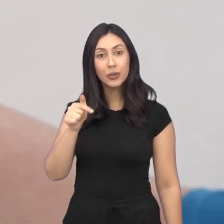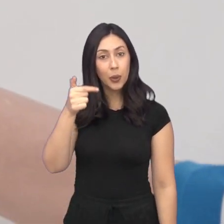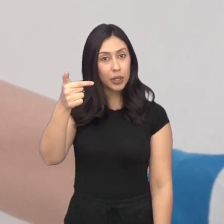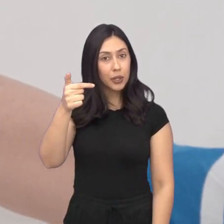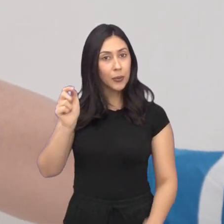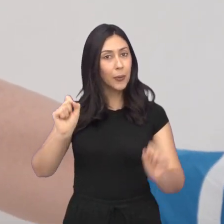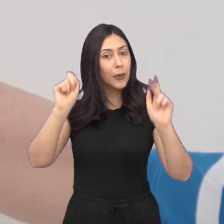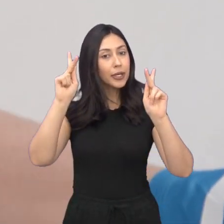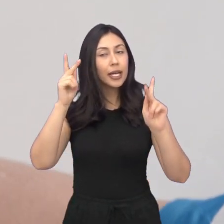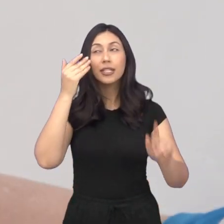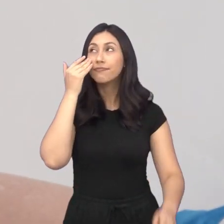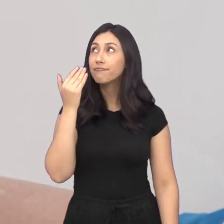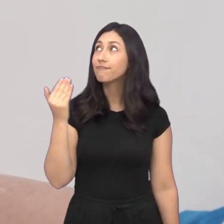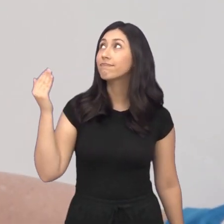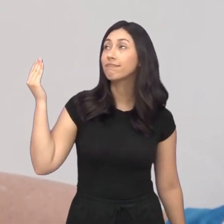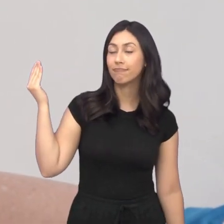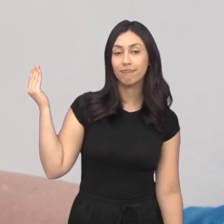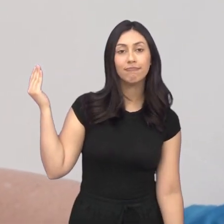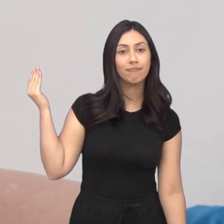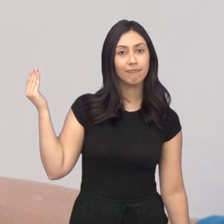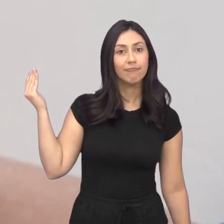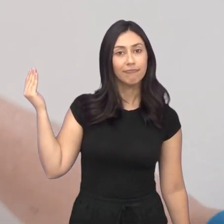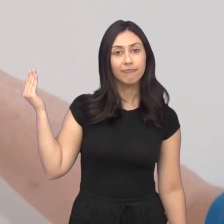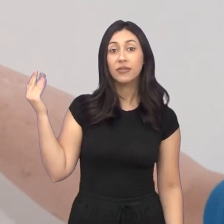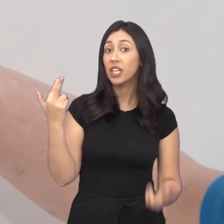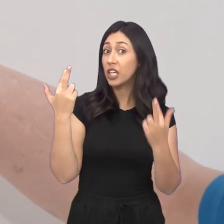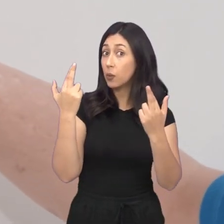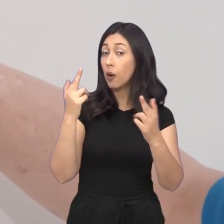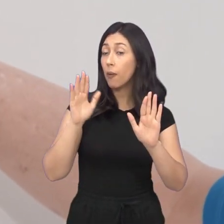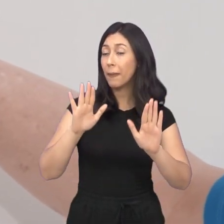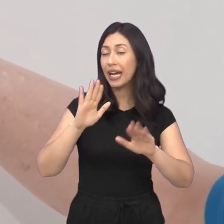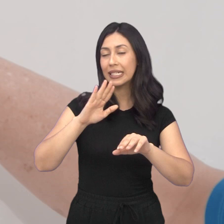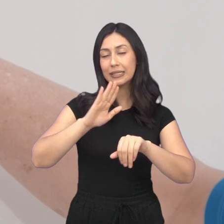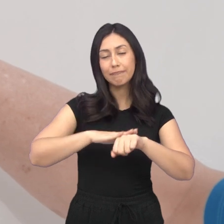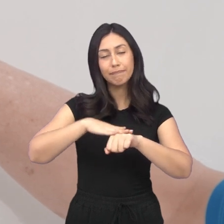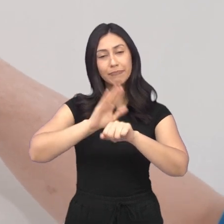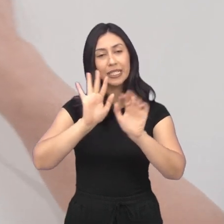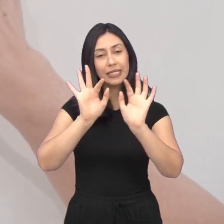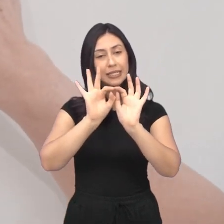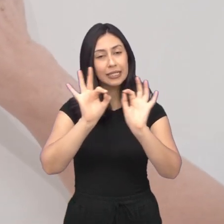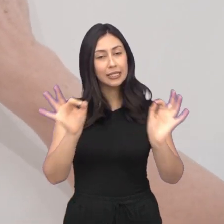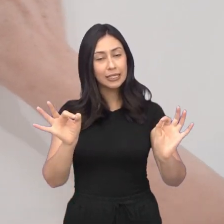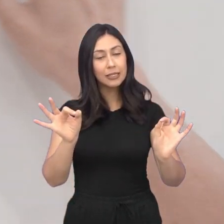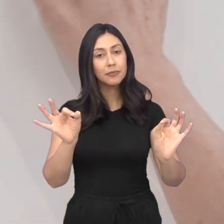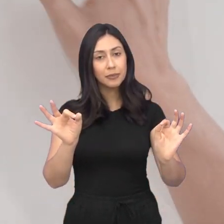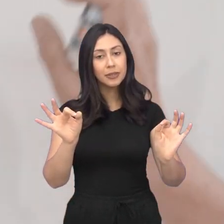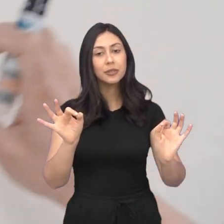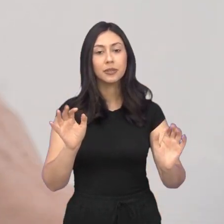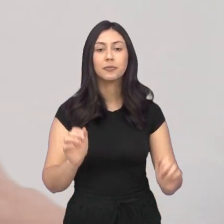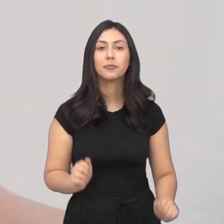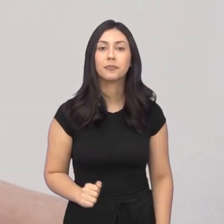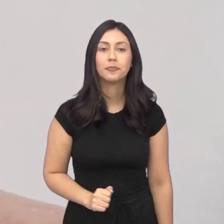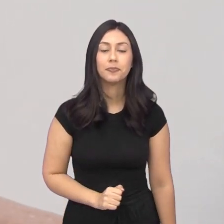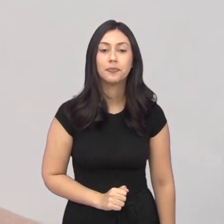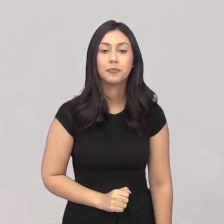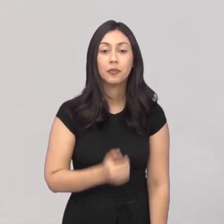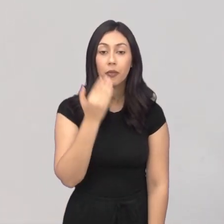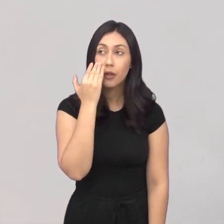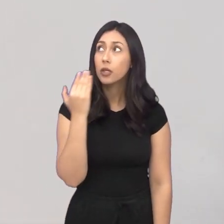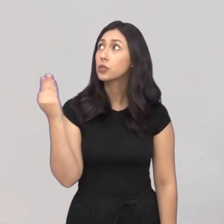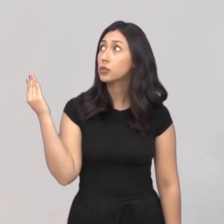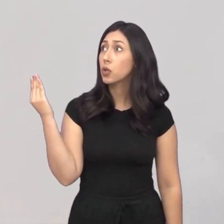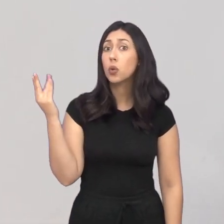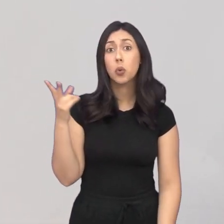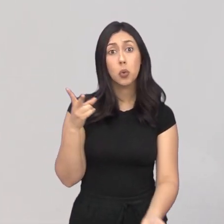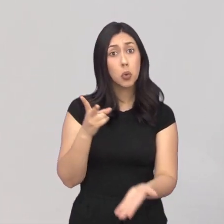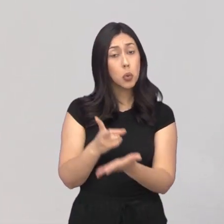Certo? Nós chamamos f de x de y e deixamos a igual a 1 e zeramos b e c. Isso aqui continua